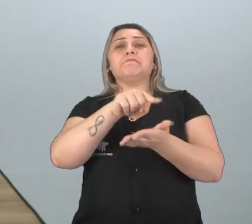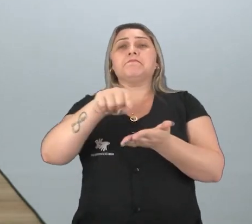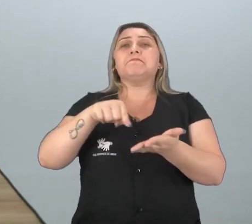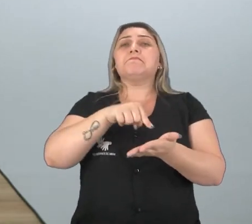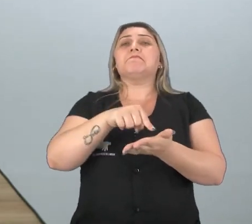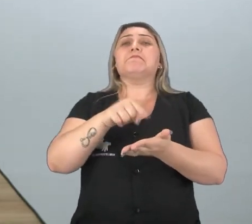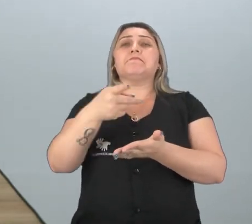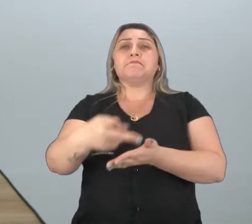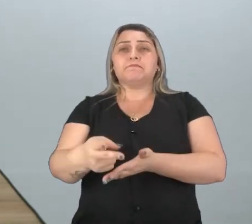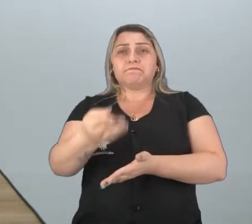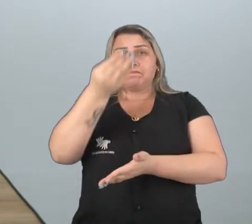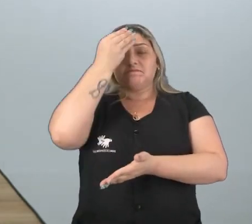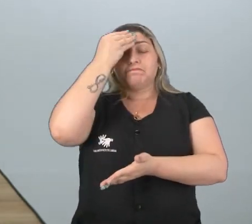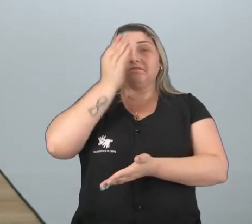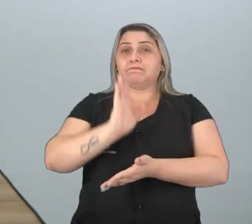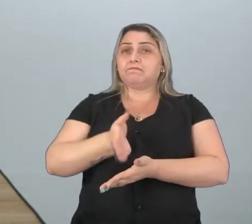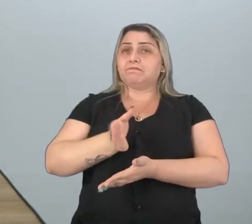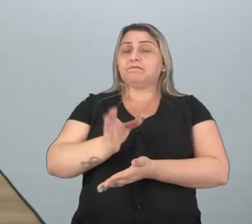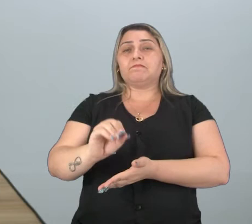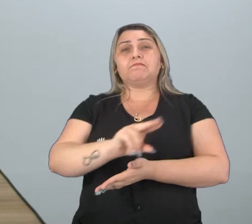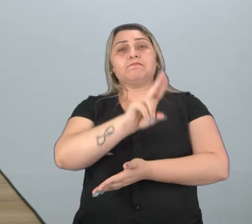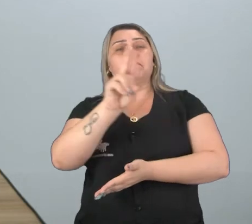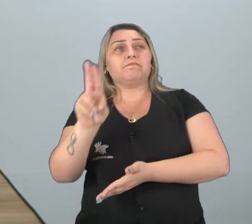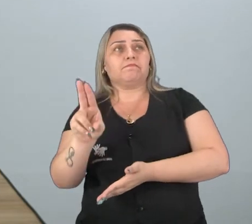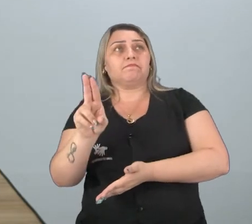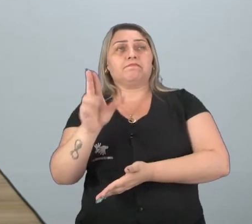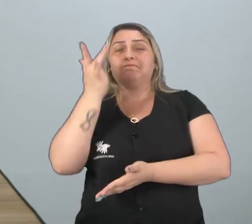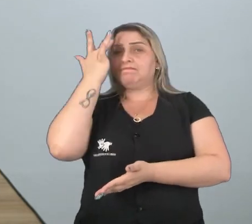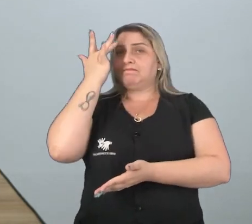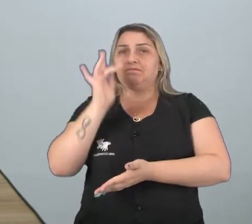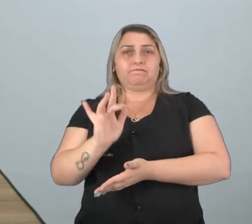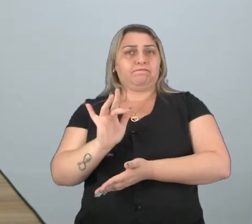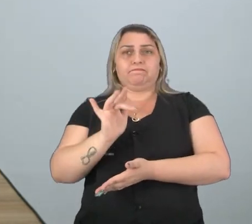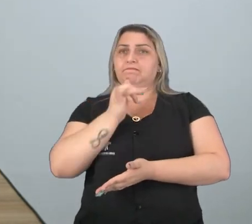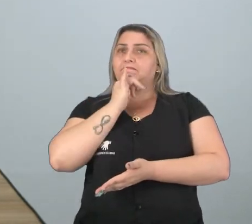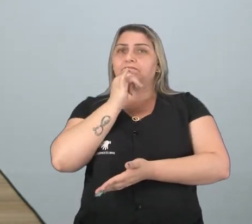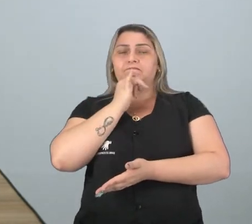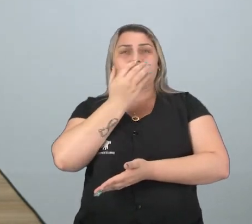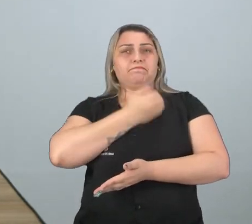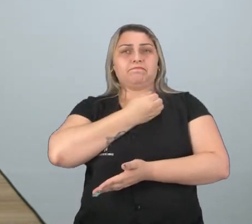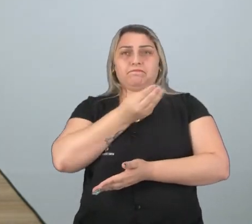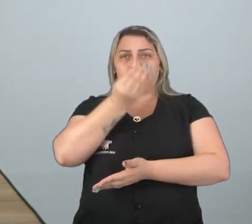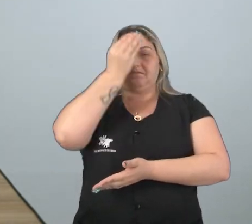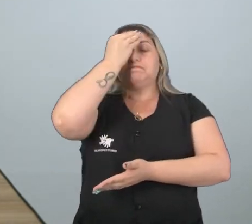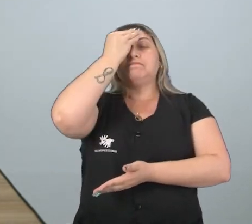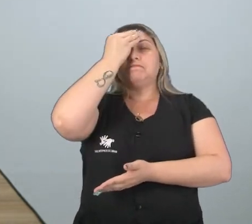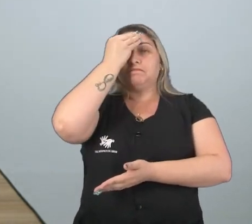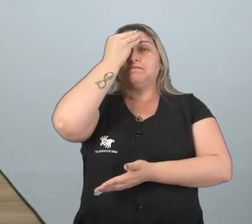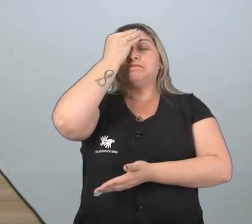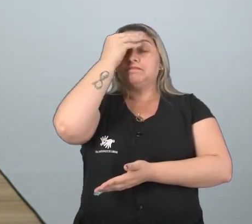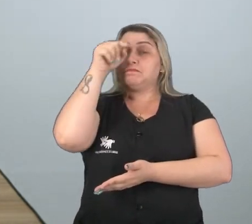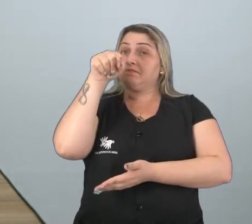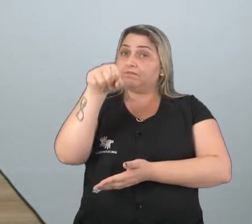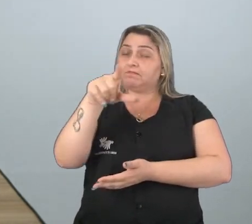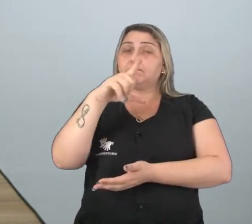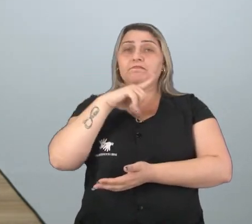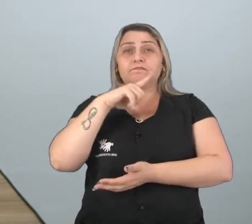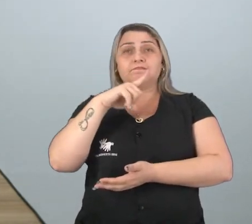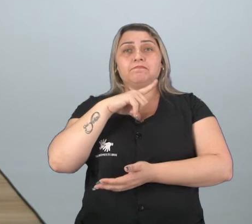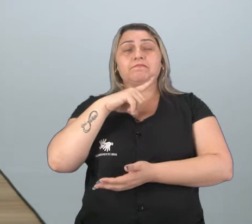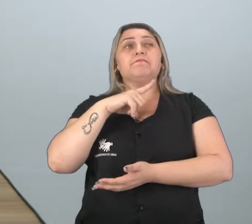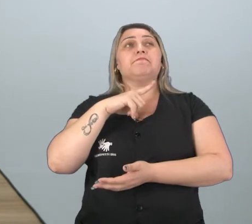sabe de cabeça, ou então você ainda não sabe, esse número não gravou na sua mente, você vai ter